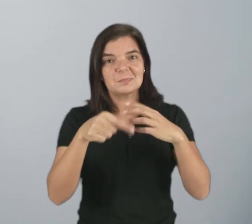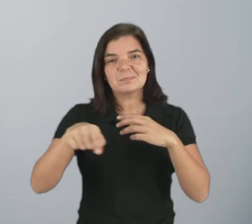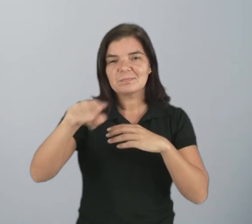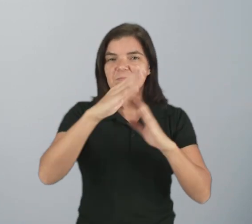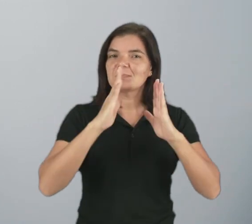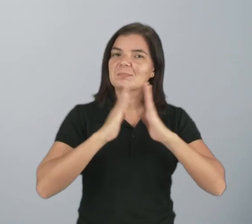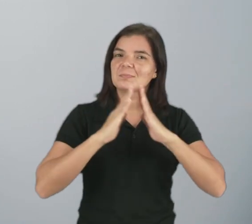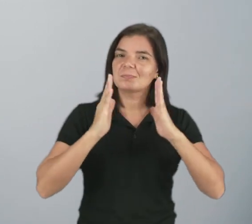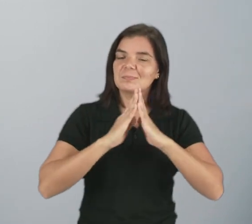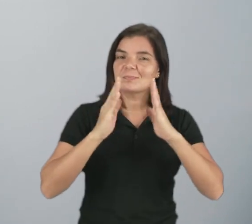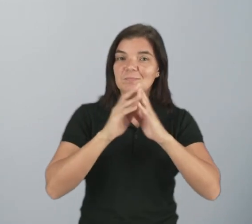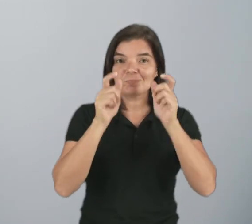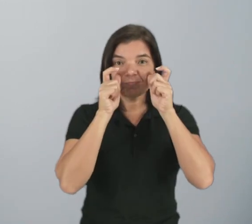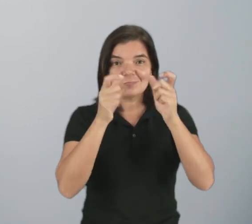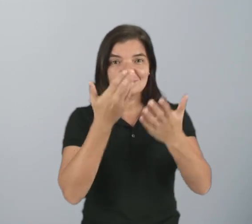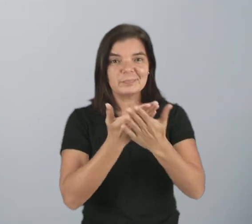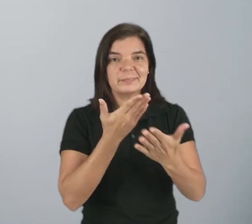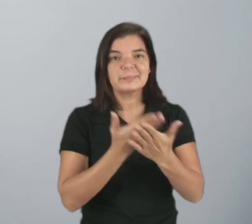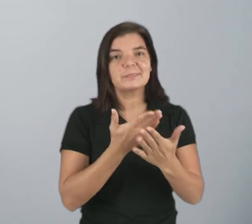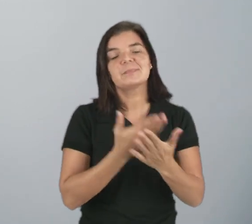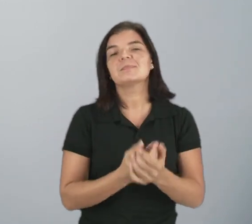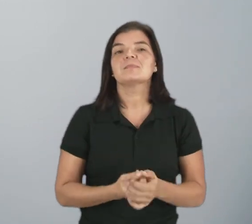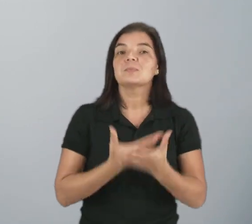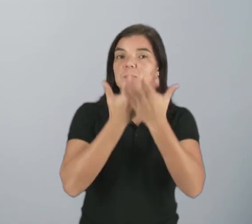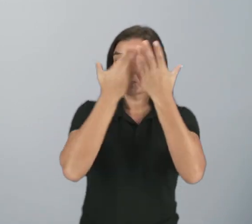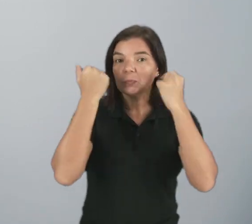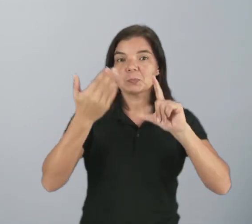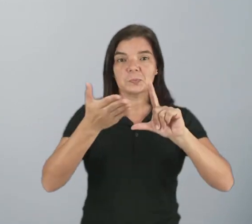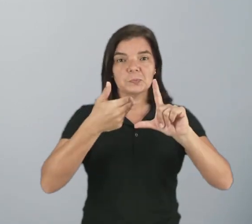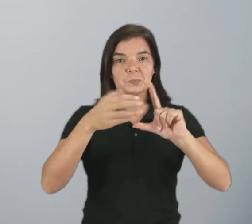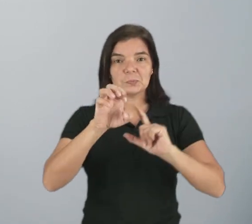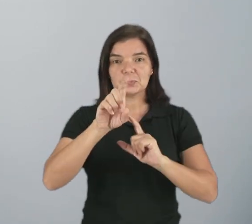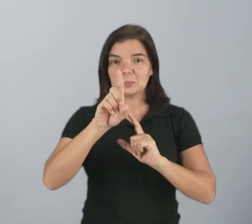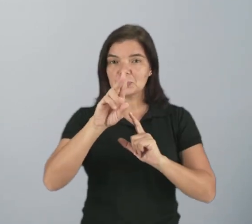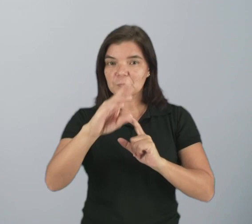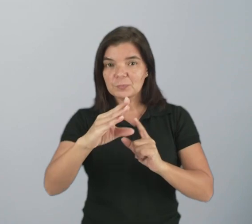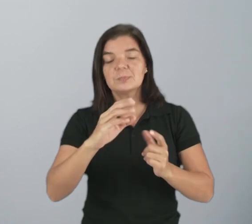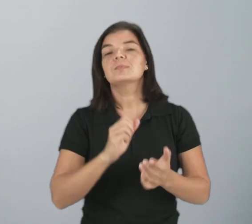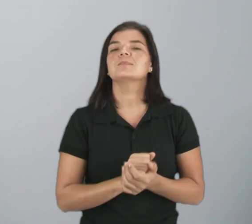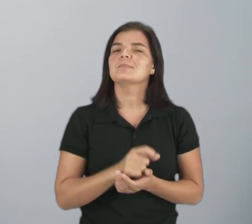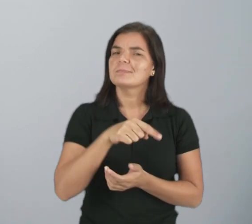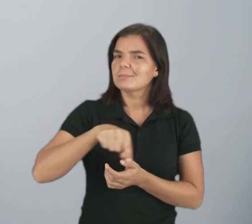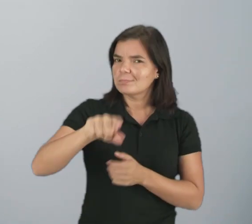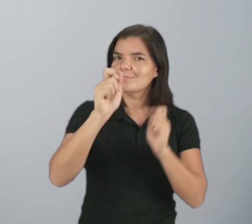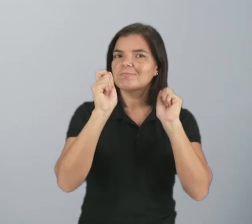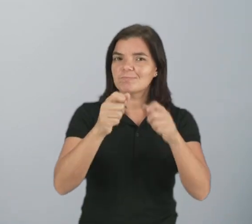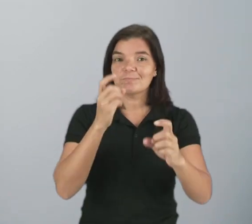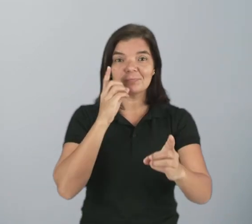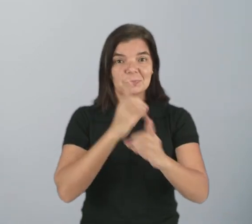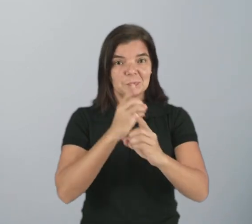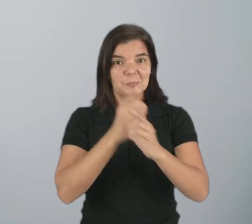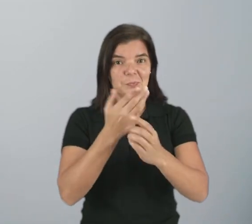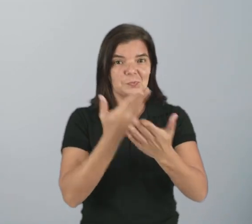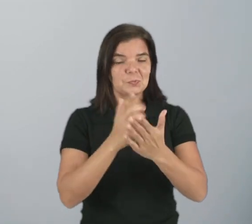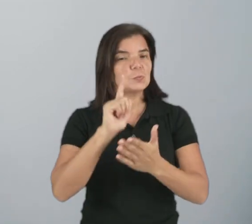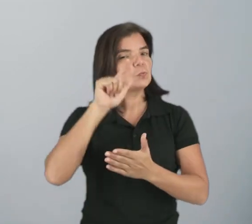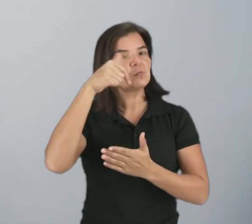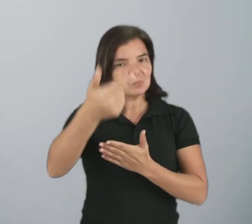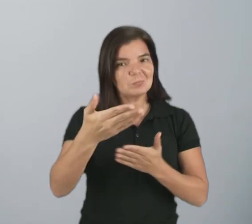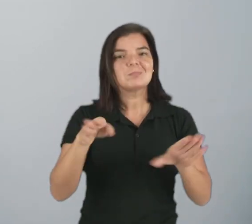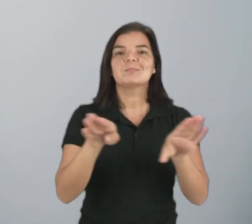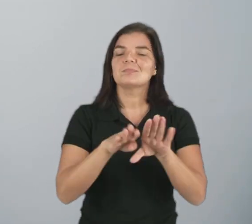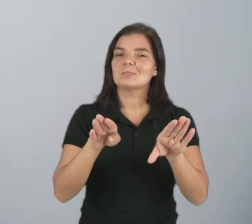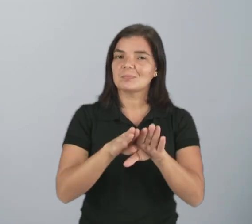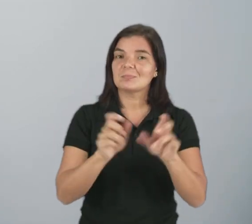você que está em casa, ligadinho na aula. Não esqueça de acessar a plataforma Eduque, onde você pode encontrar esta aula e todas as